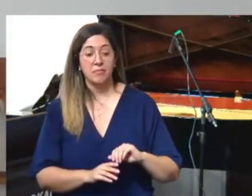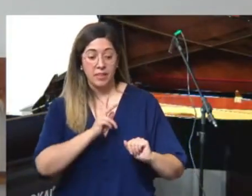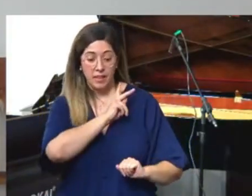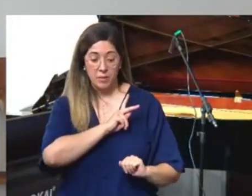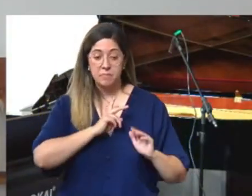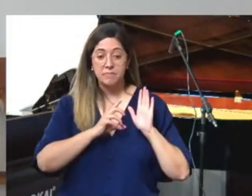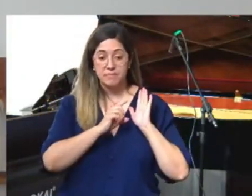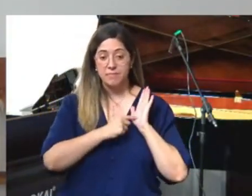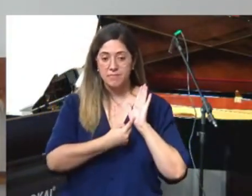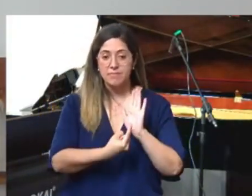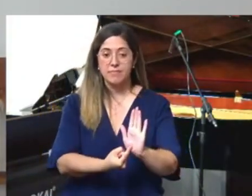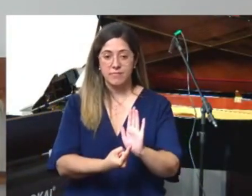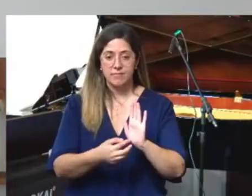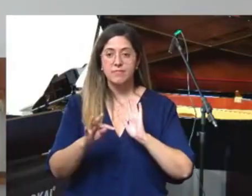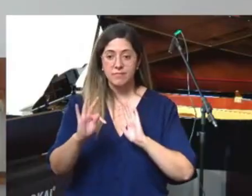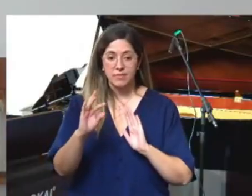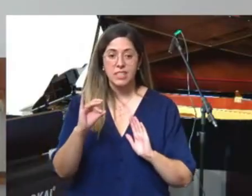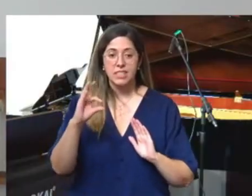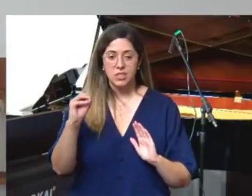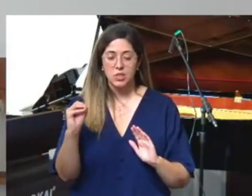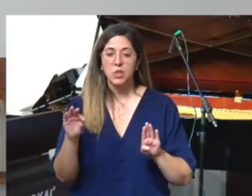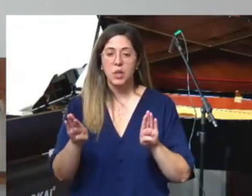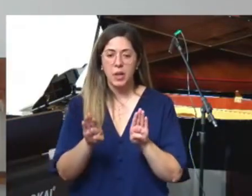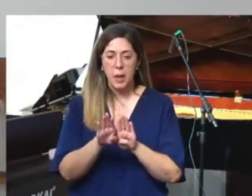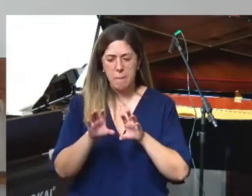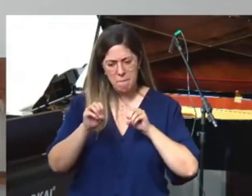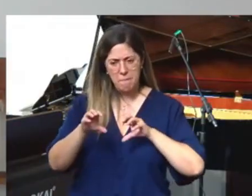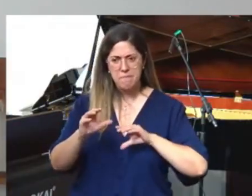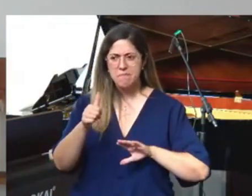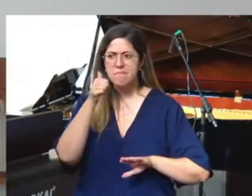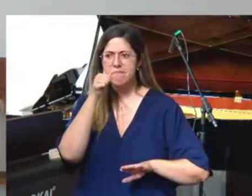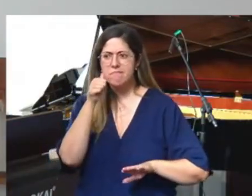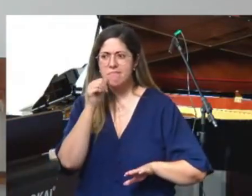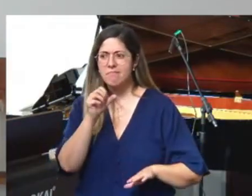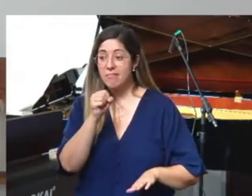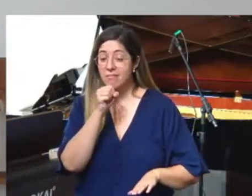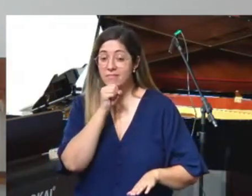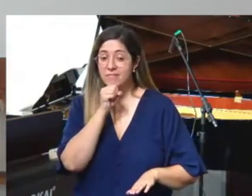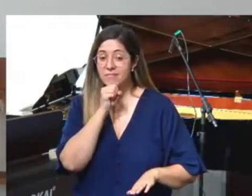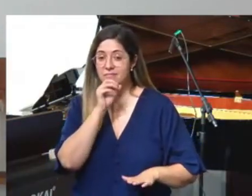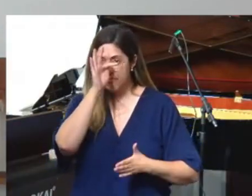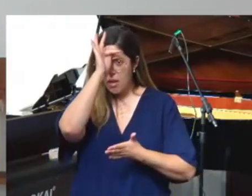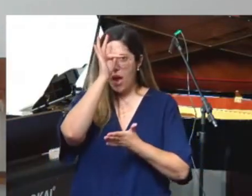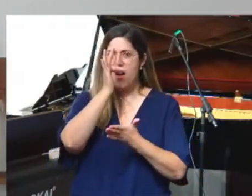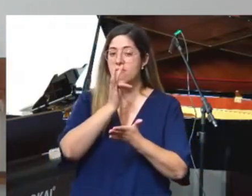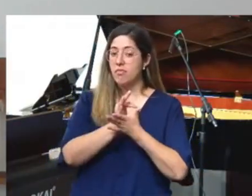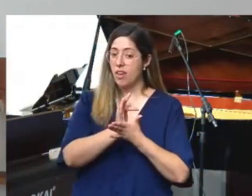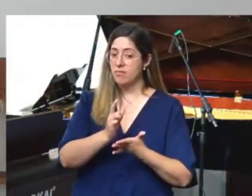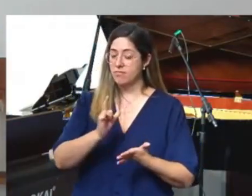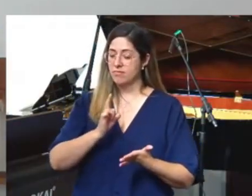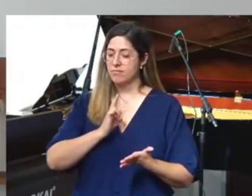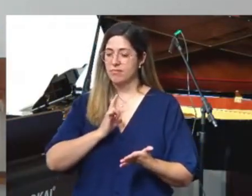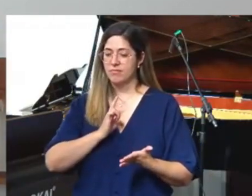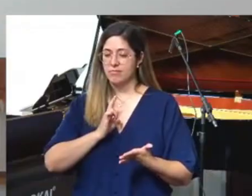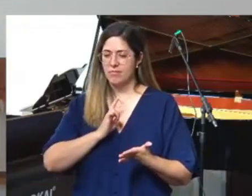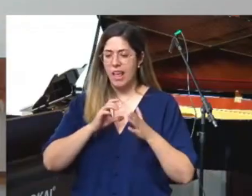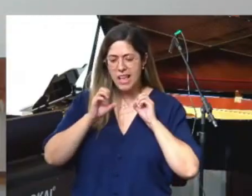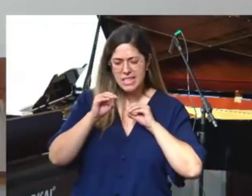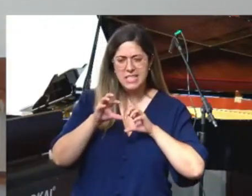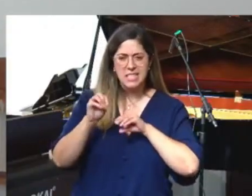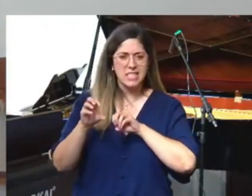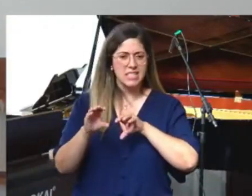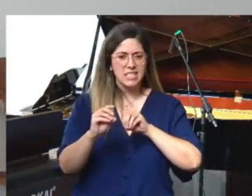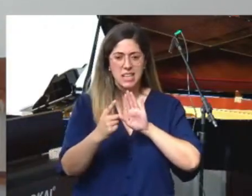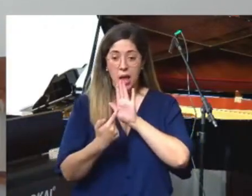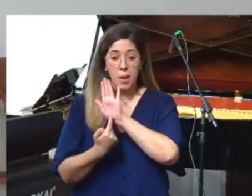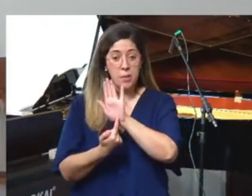que este, dessa vez, instrua as mulheres idosas ou maduras na fé a abraçar a